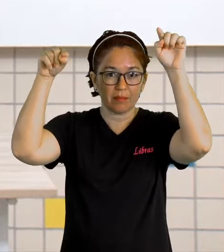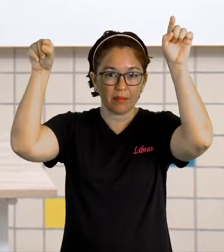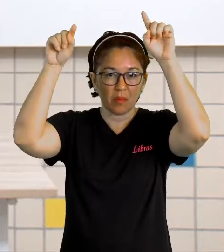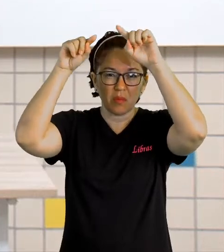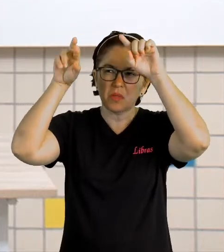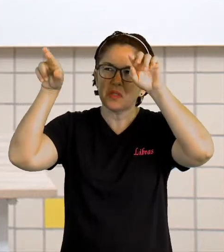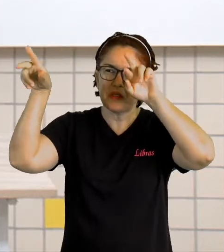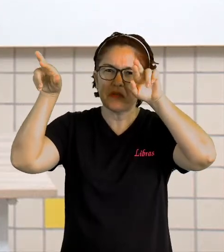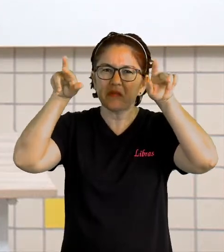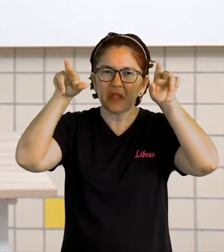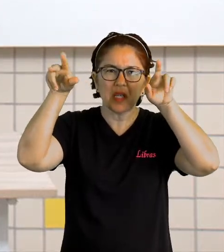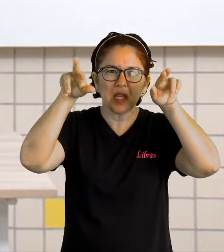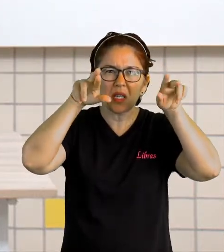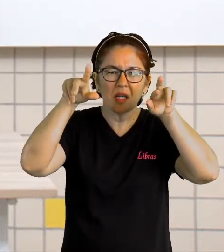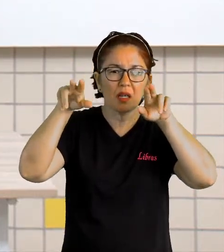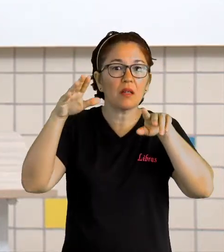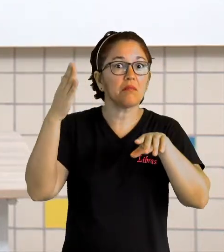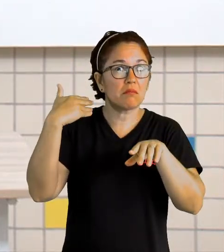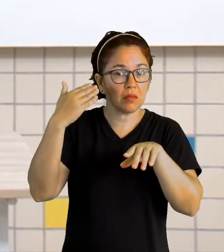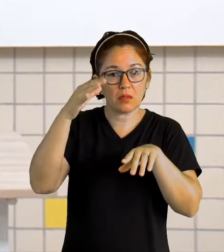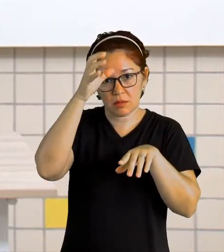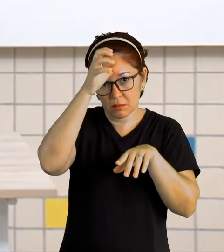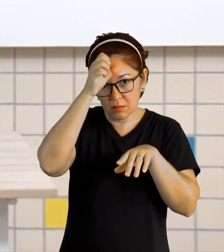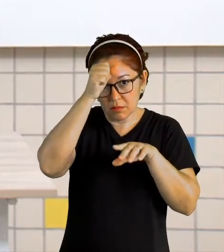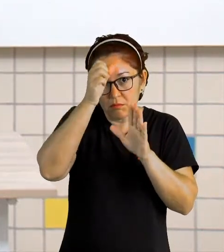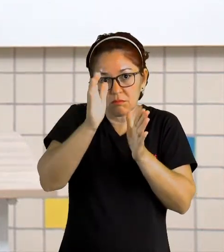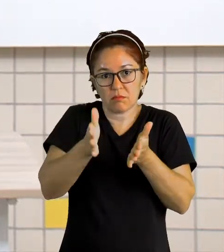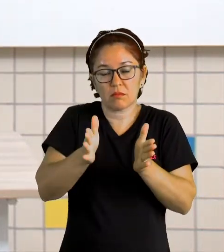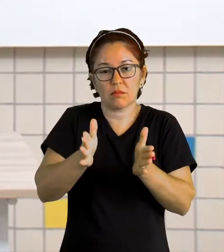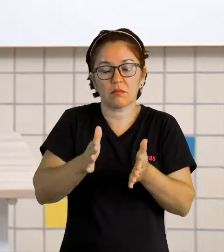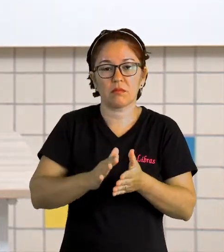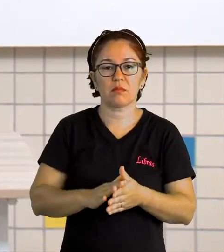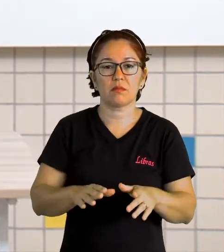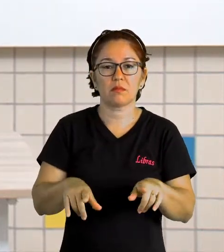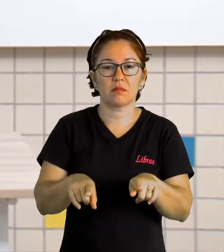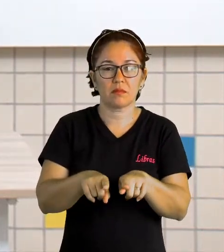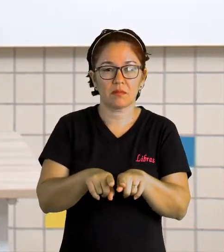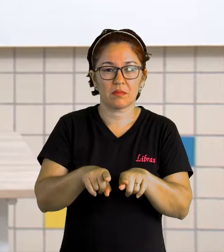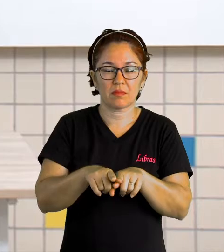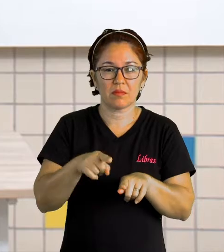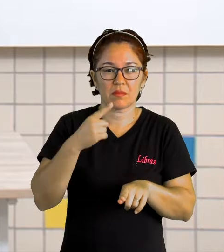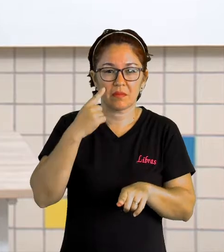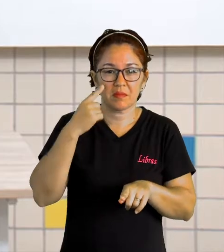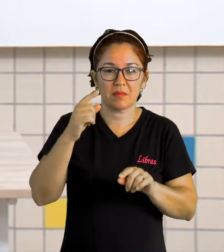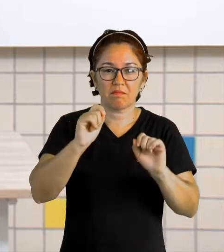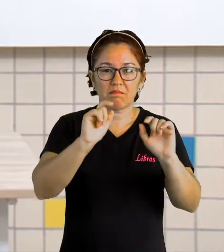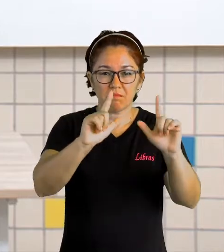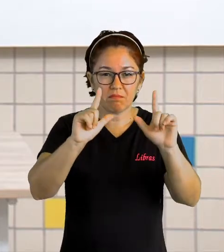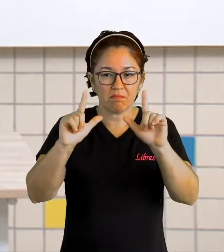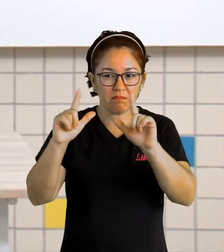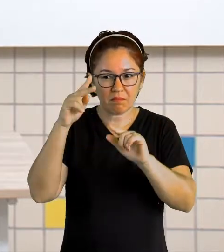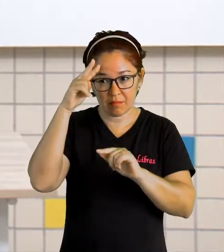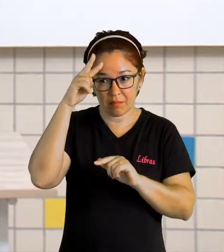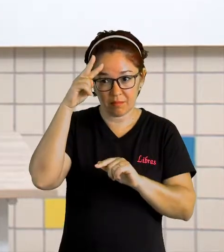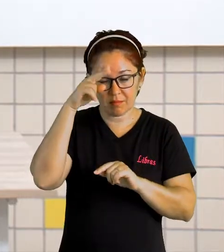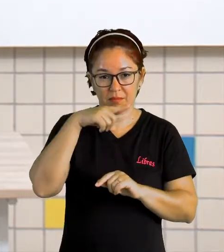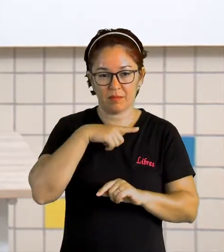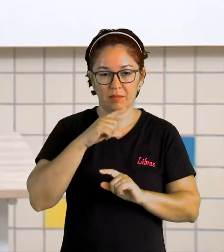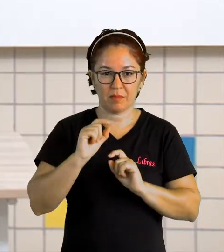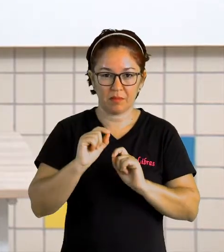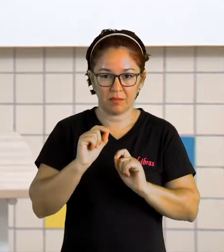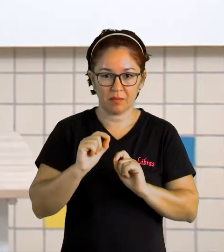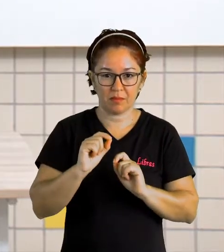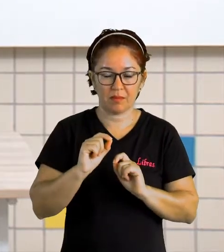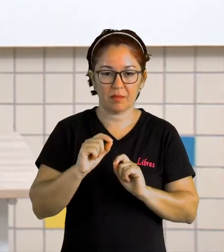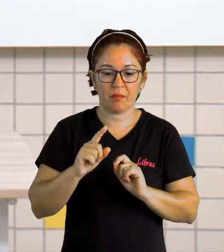de balões de conversa, Aí nós temos como elemento, nas histórias em quadrinhos, o movimento